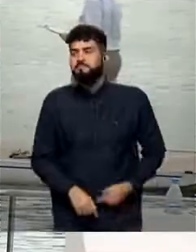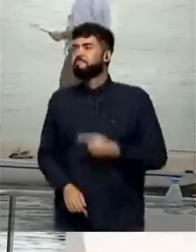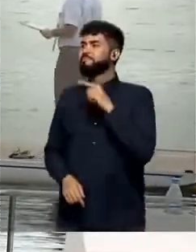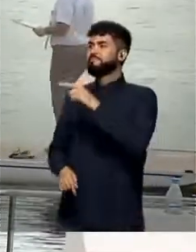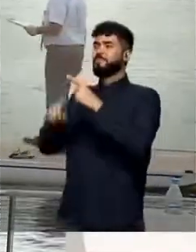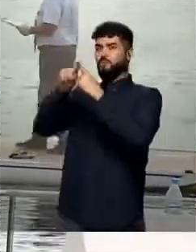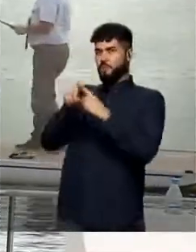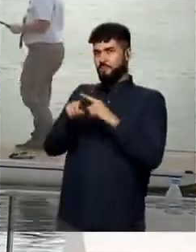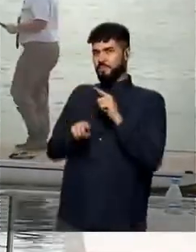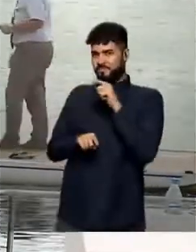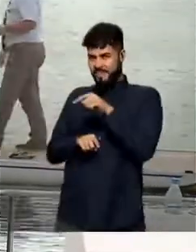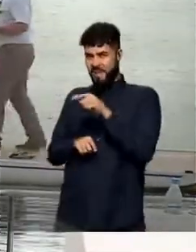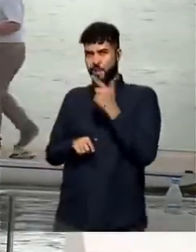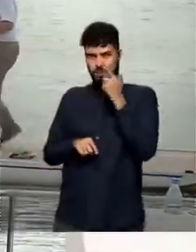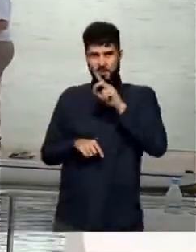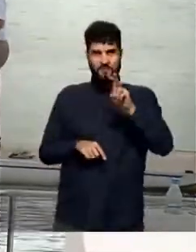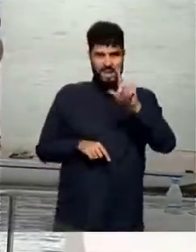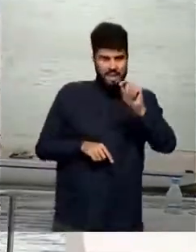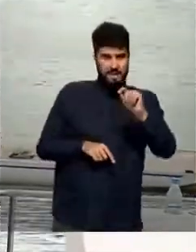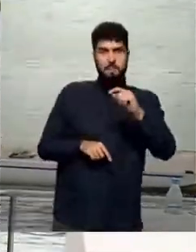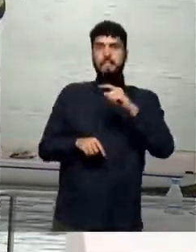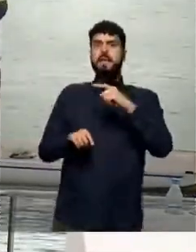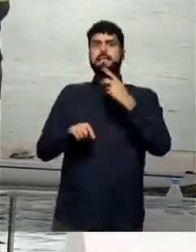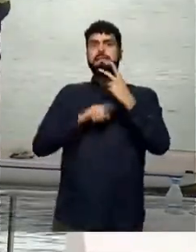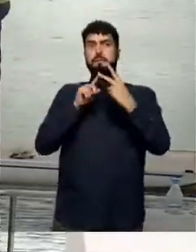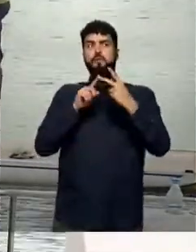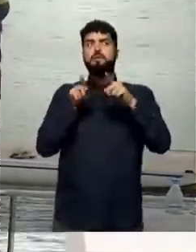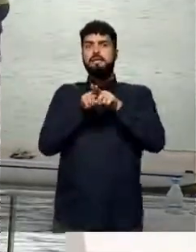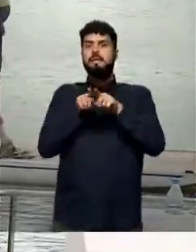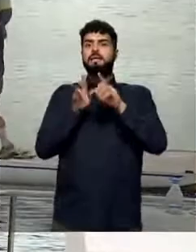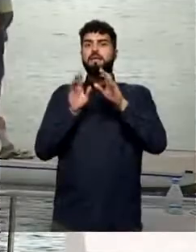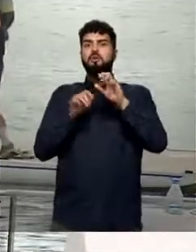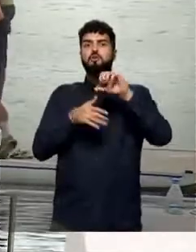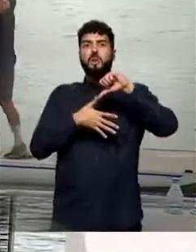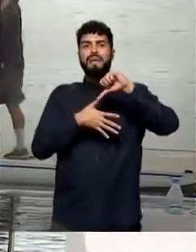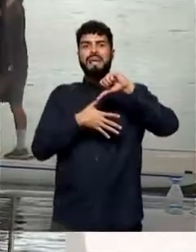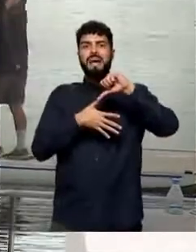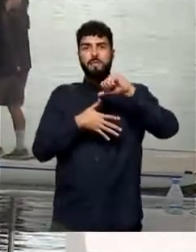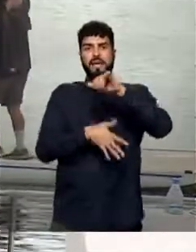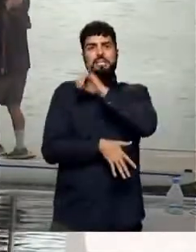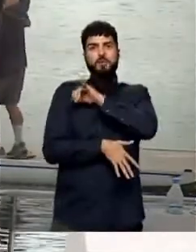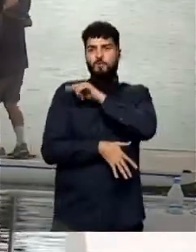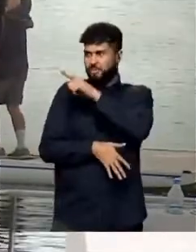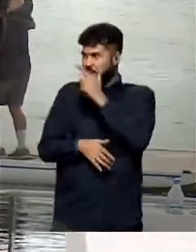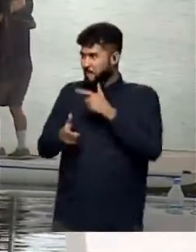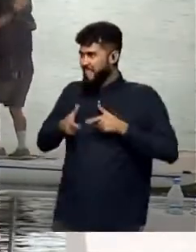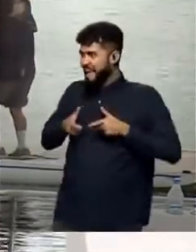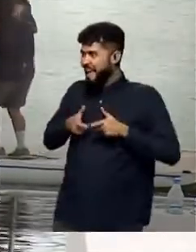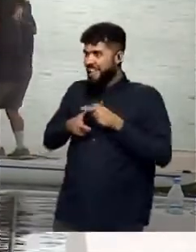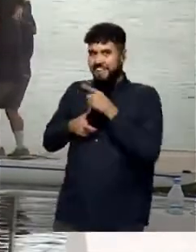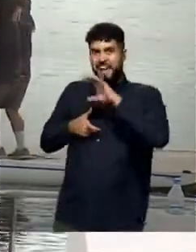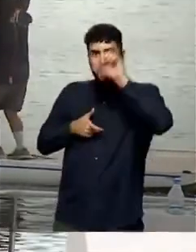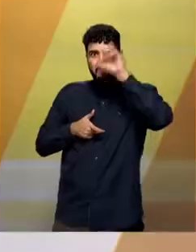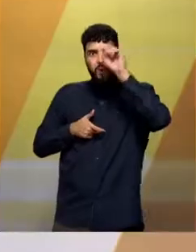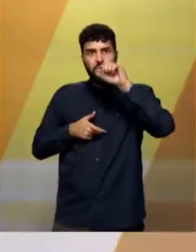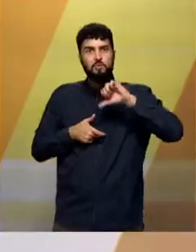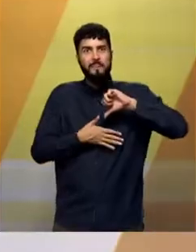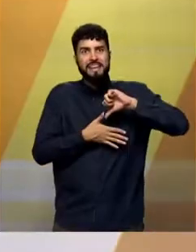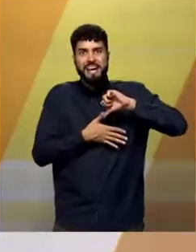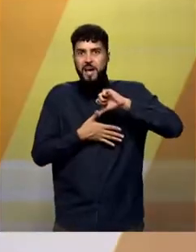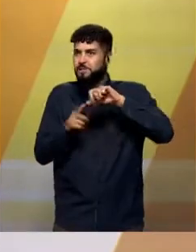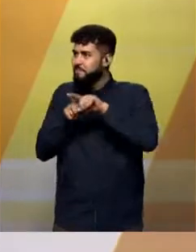desse Tom e você conseguiu a vaga teve um sul americano também no Rio de Janeiro está com as medalhas aí né Mas você também foi campeão